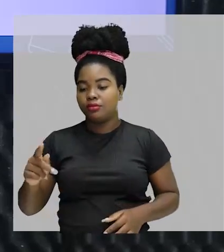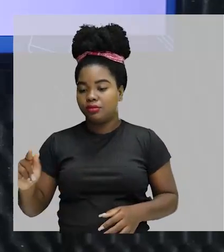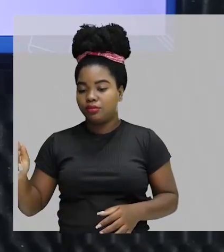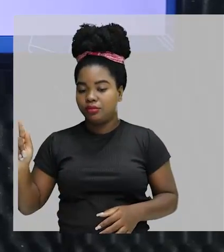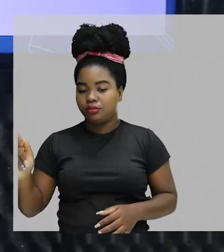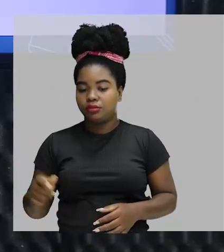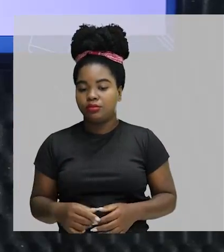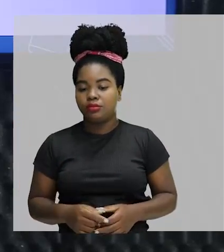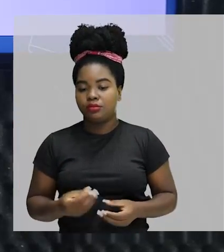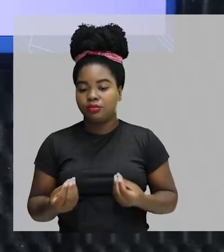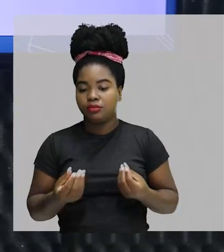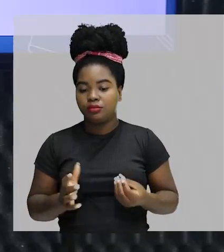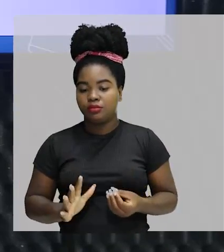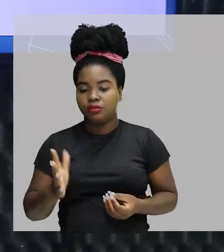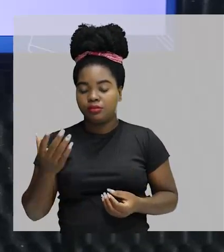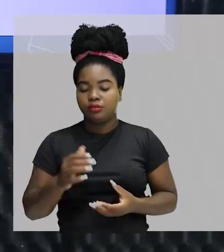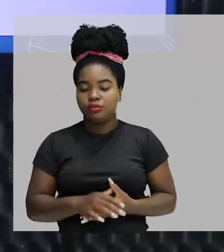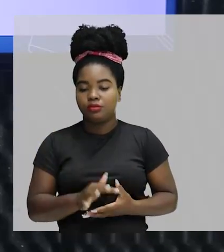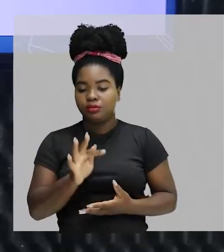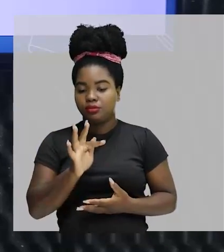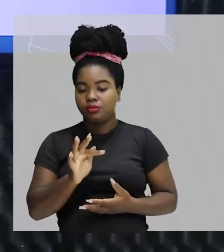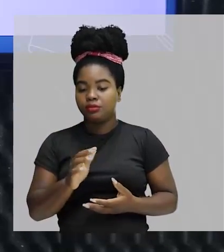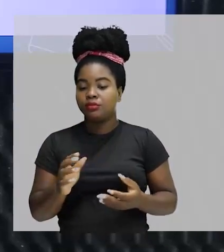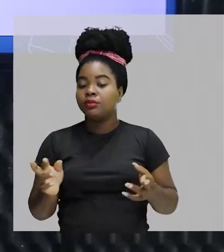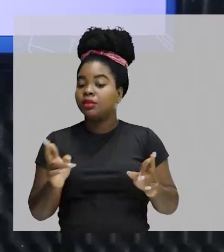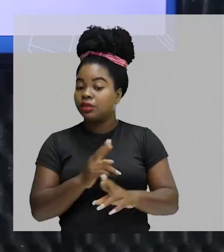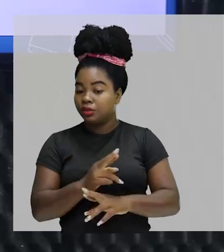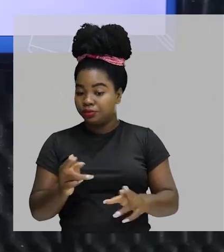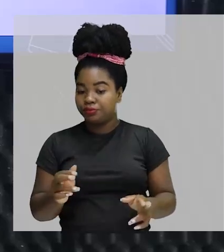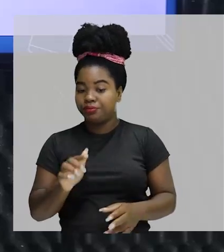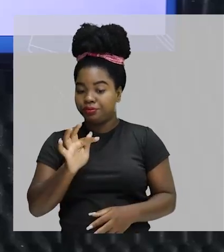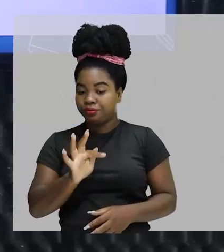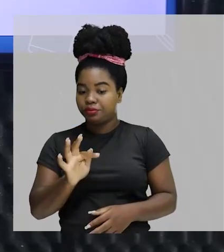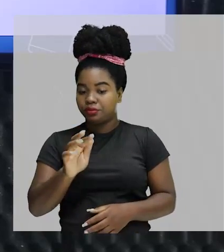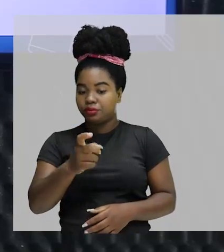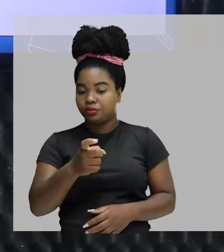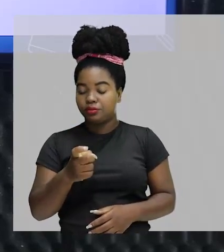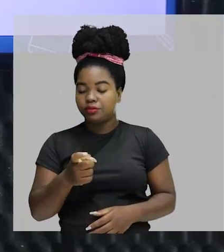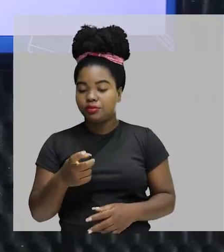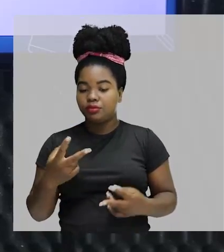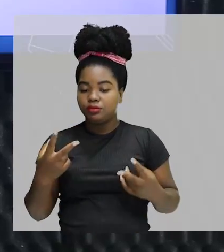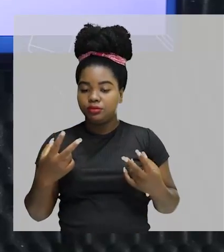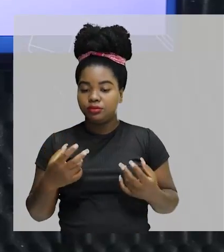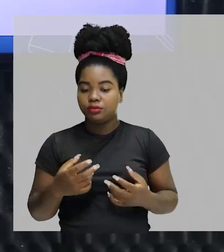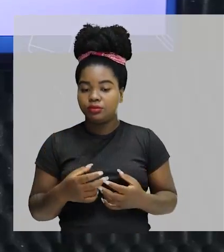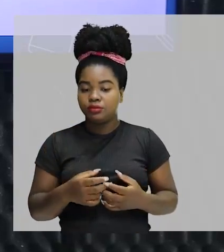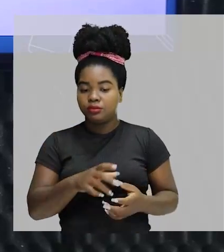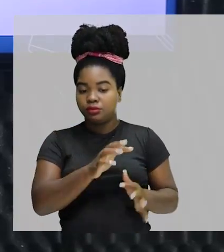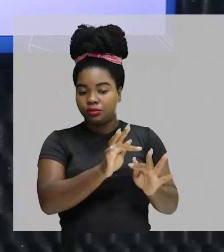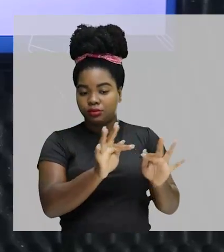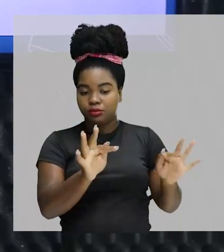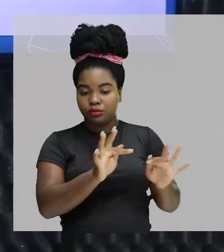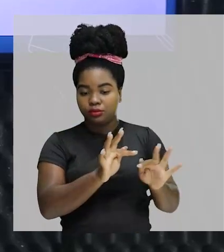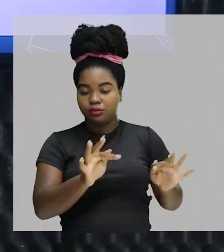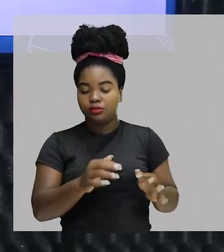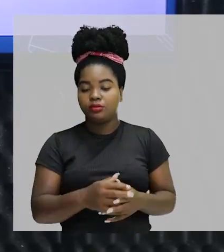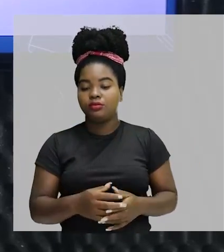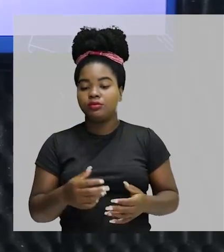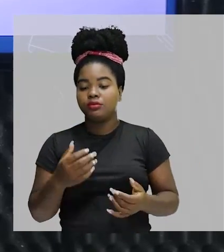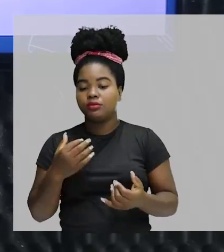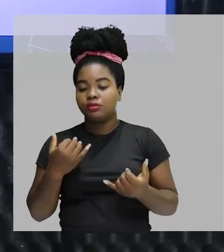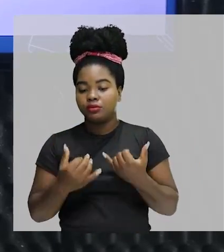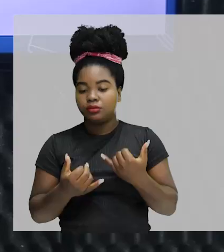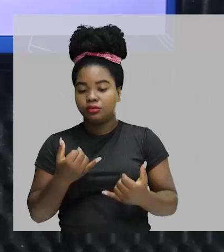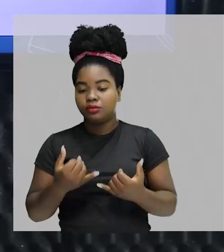PG. Olha só essa expressão, o que se assemelha aqui. O f de x lá na exponencial se